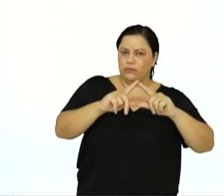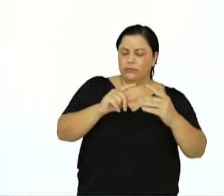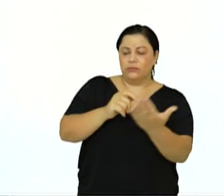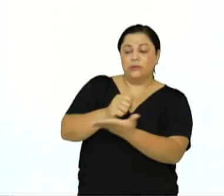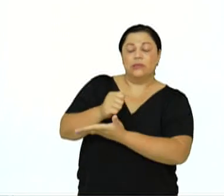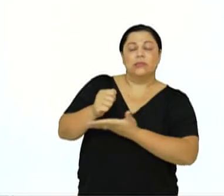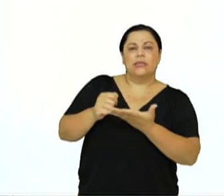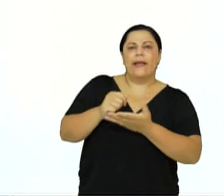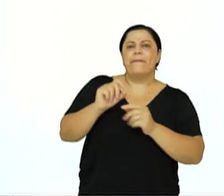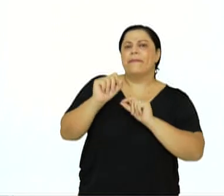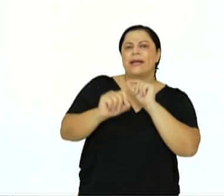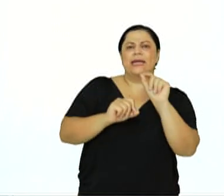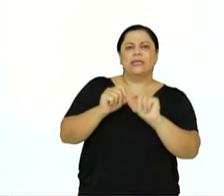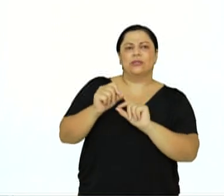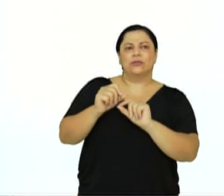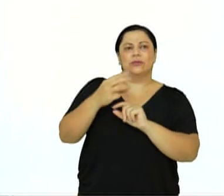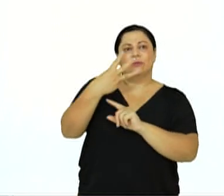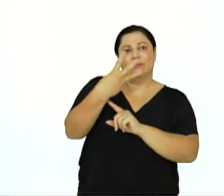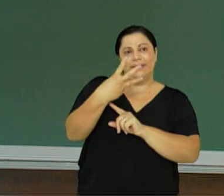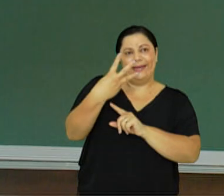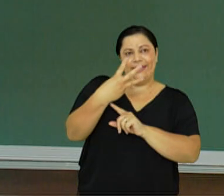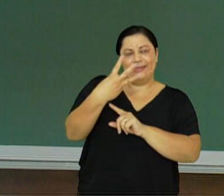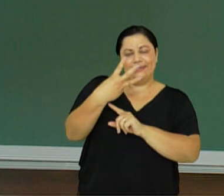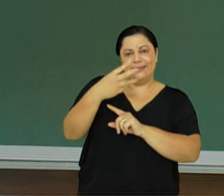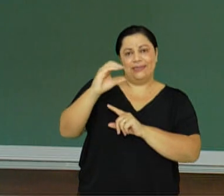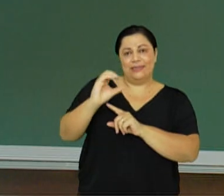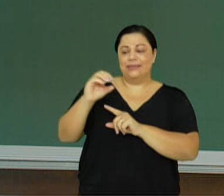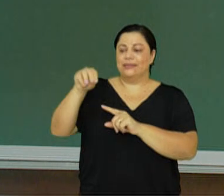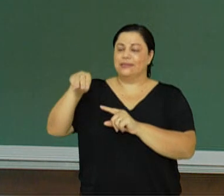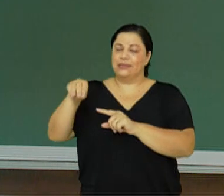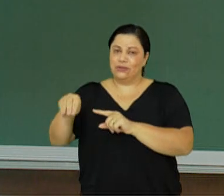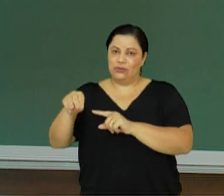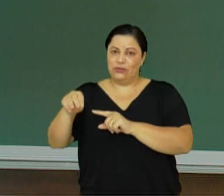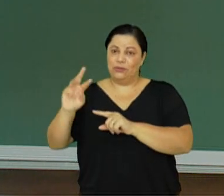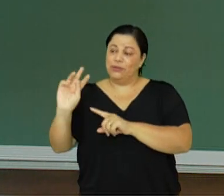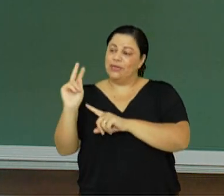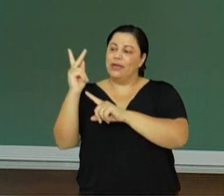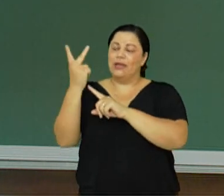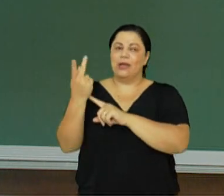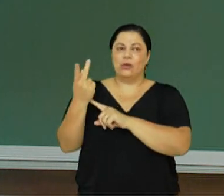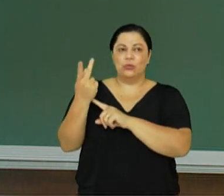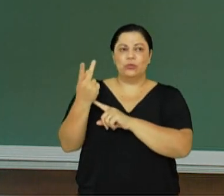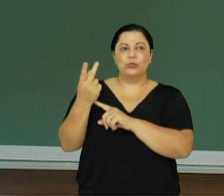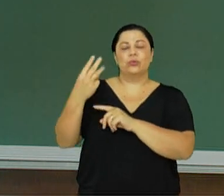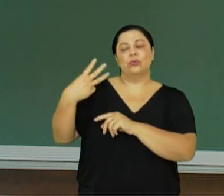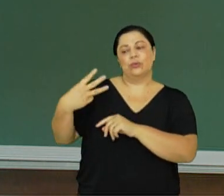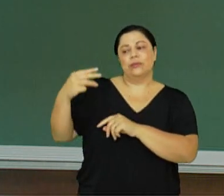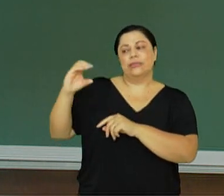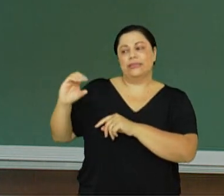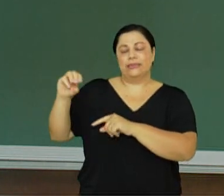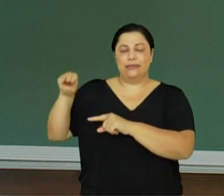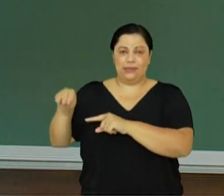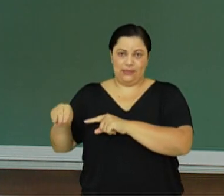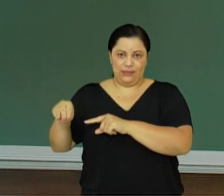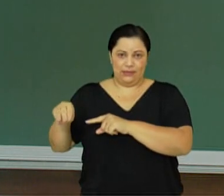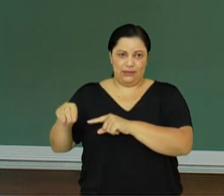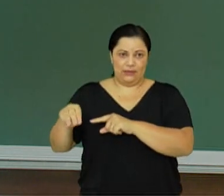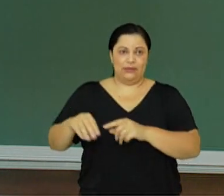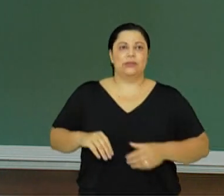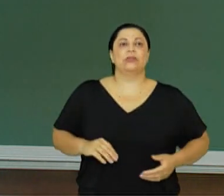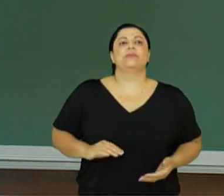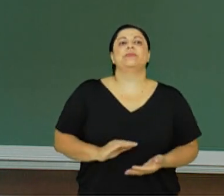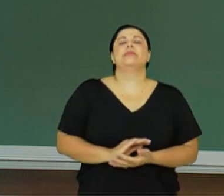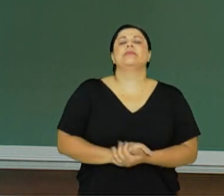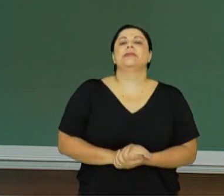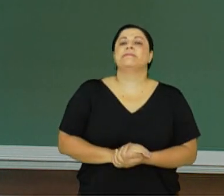cuja aresta da base é 3 centímetros. E a altura dela é também de 3 centímetros. Tranquilo?